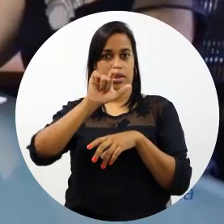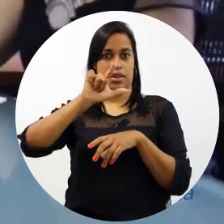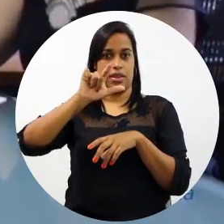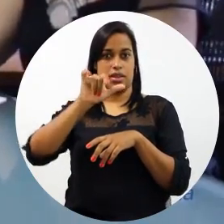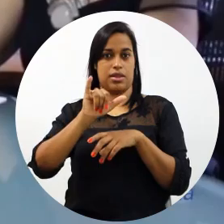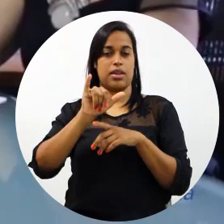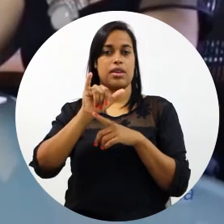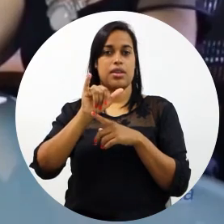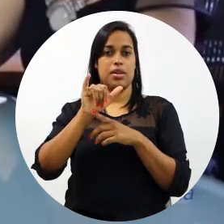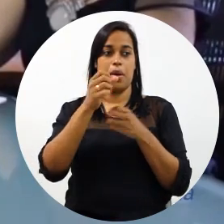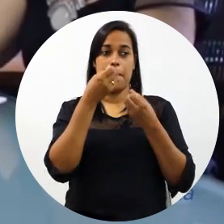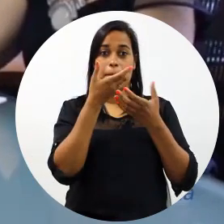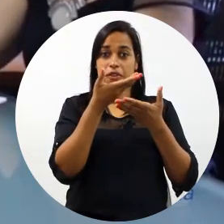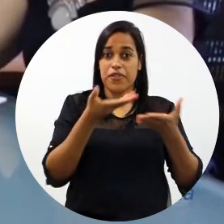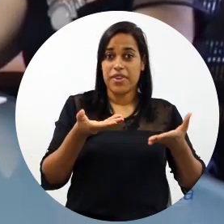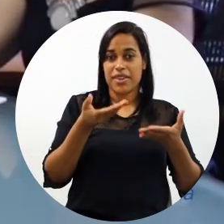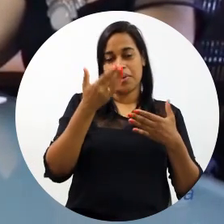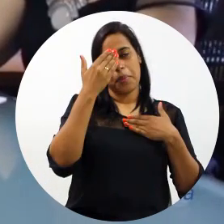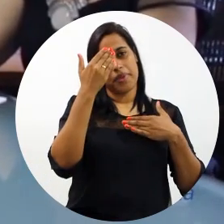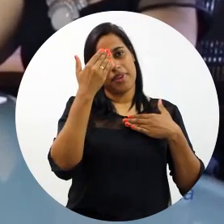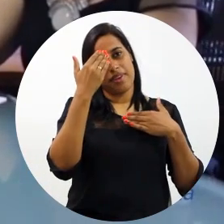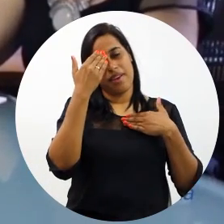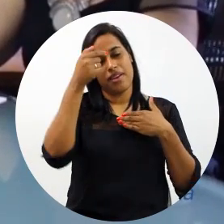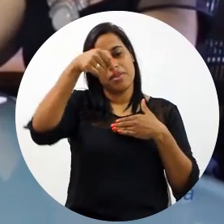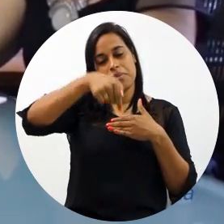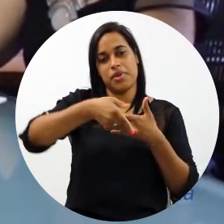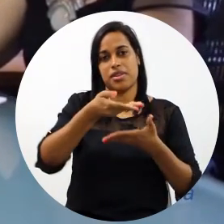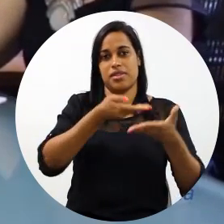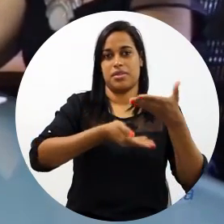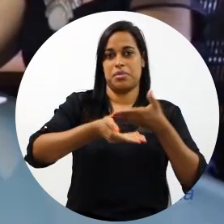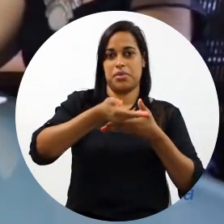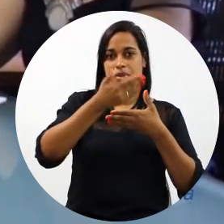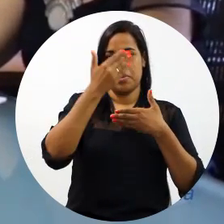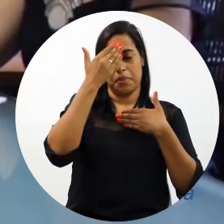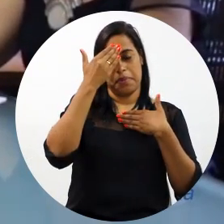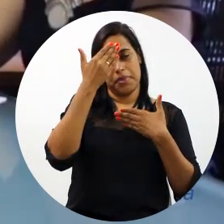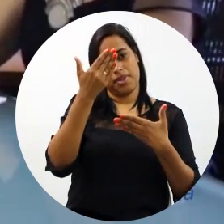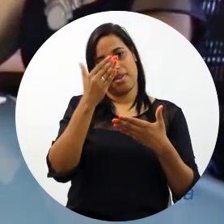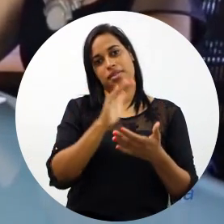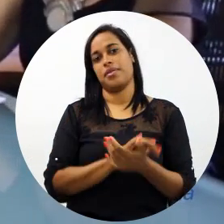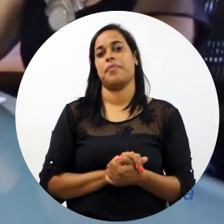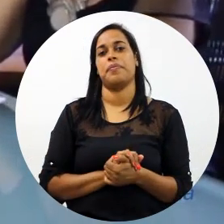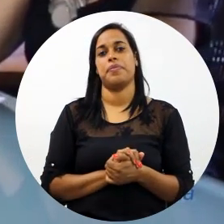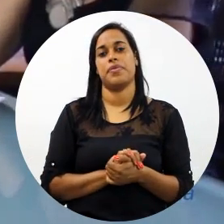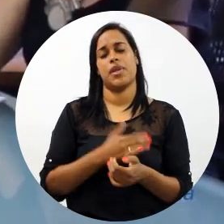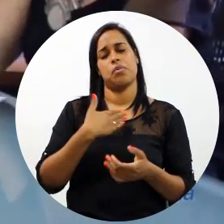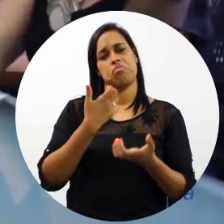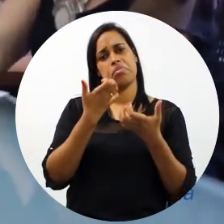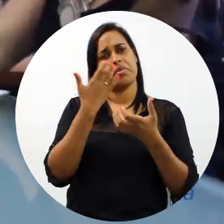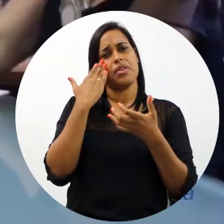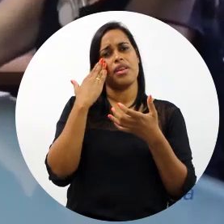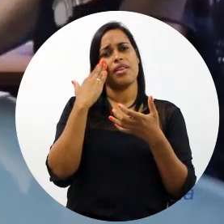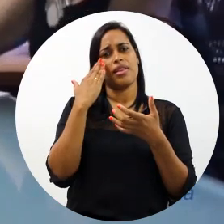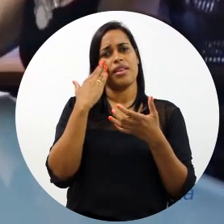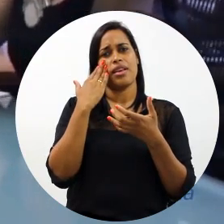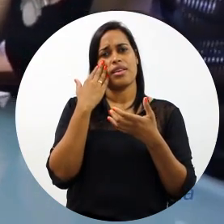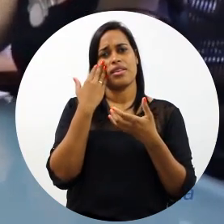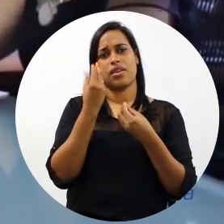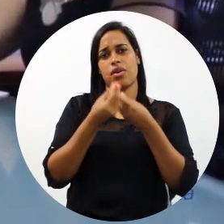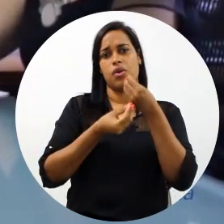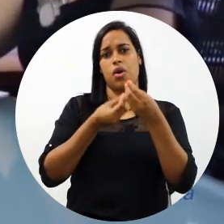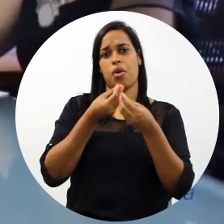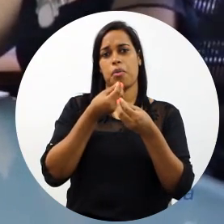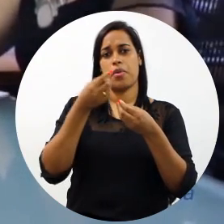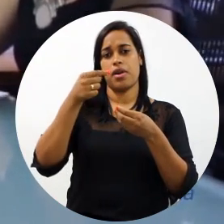vindo. Imagina, Cíntia, obrigada a você pelo convite, um prazer. Ana Carla, eu queria entender um pouco, a gente está falando